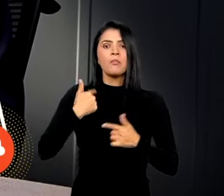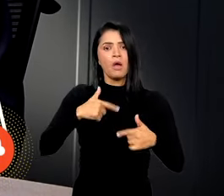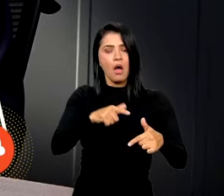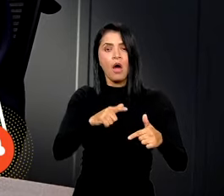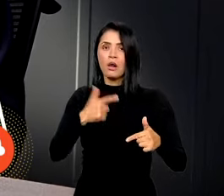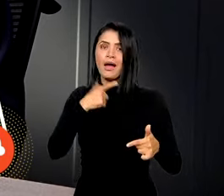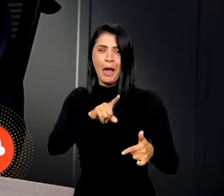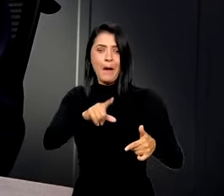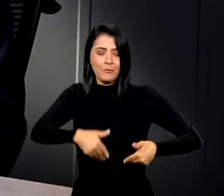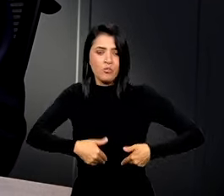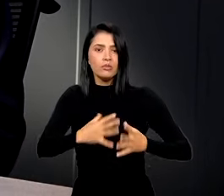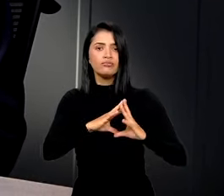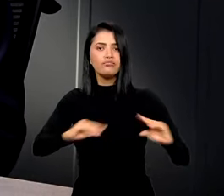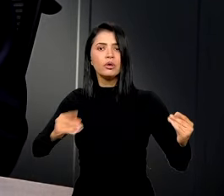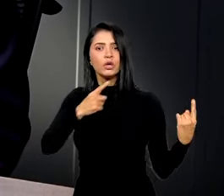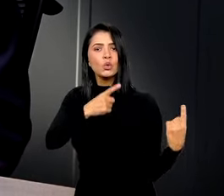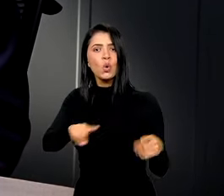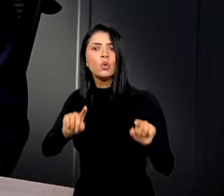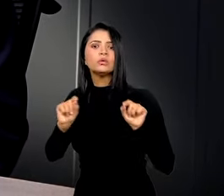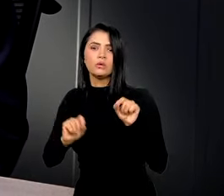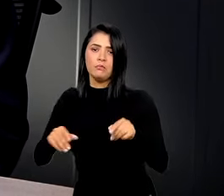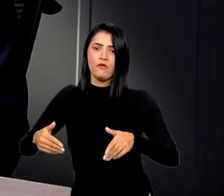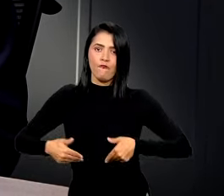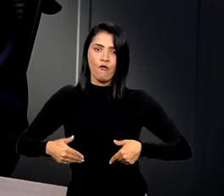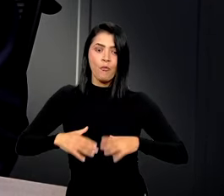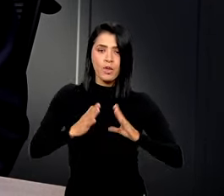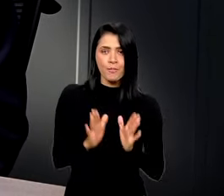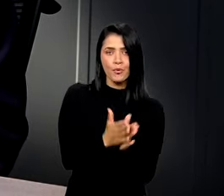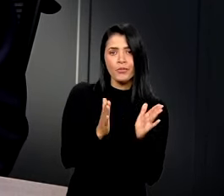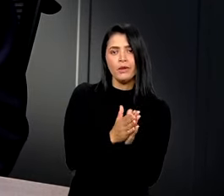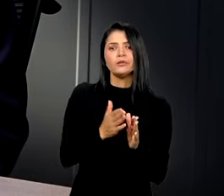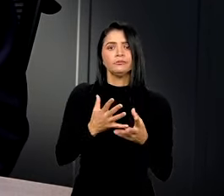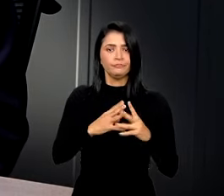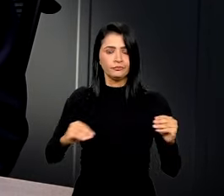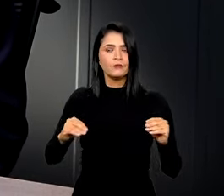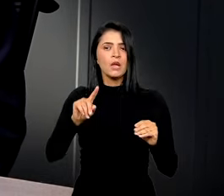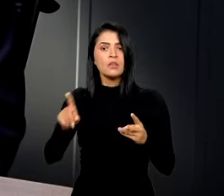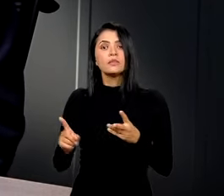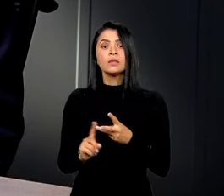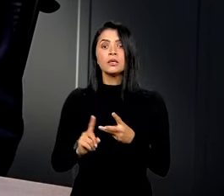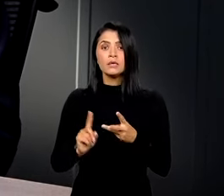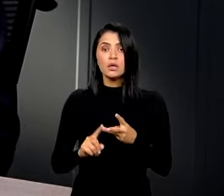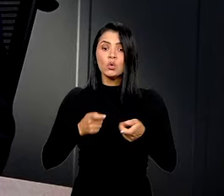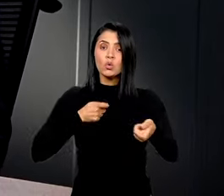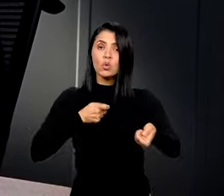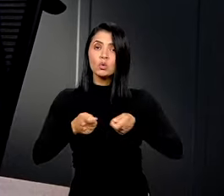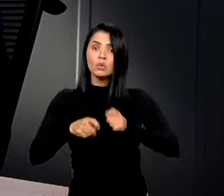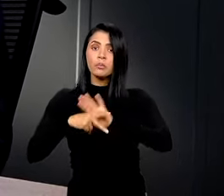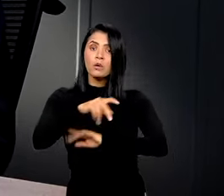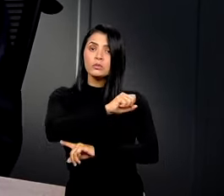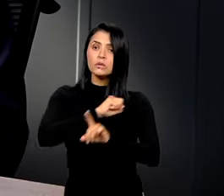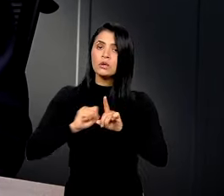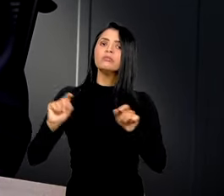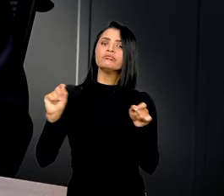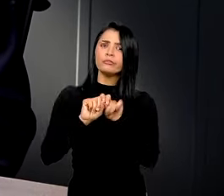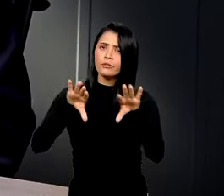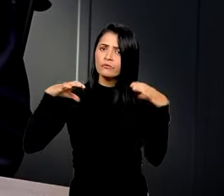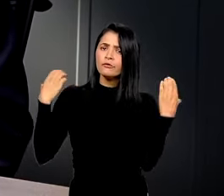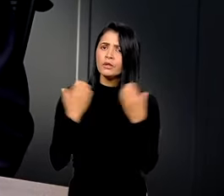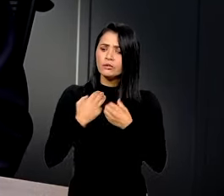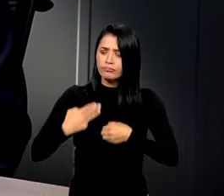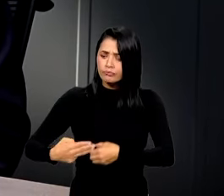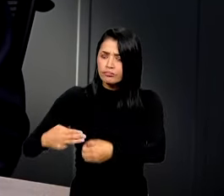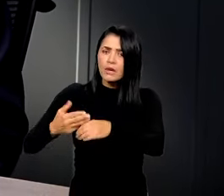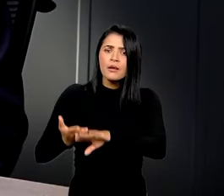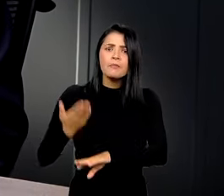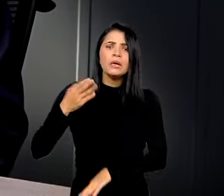do enfrentamento e combate à fome. Terceiro pilar, o controle social. Realizamos conferências municipais em mais de